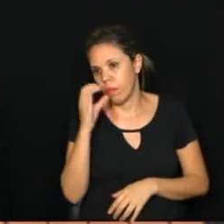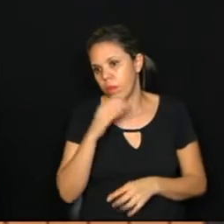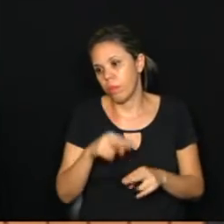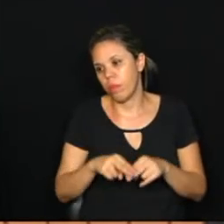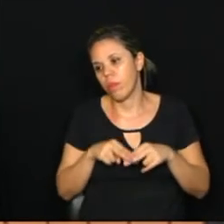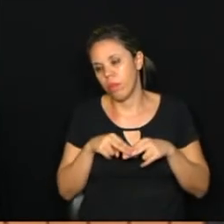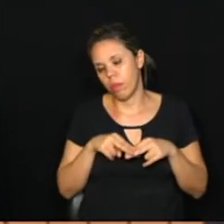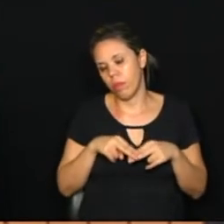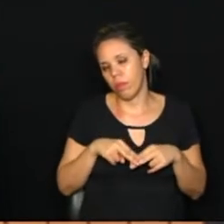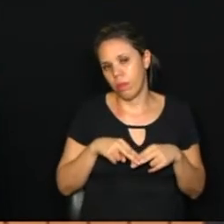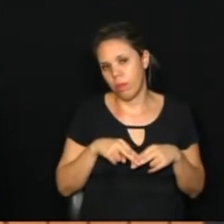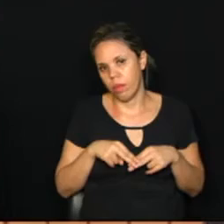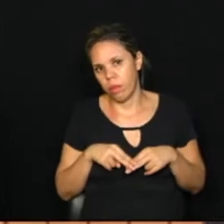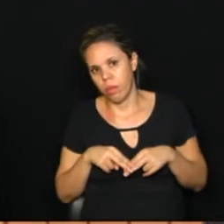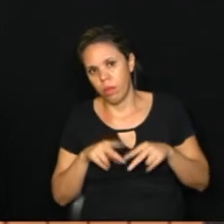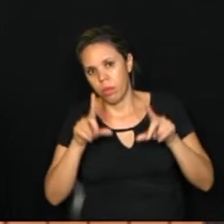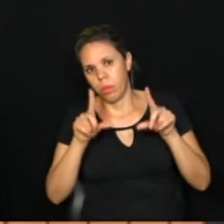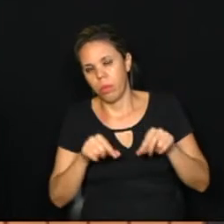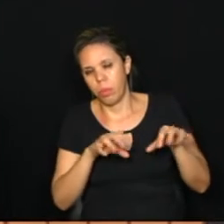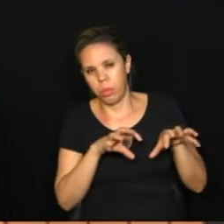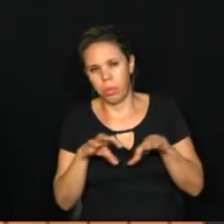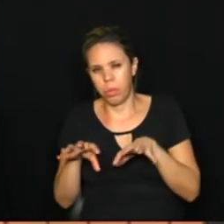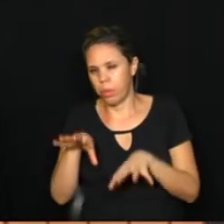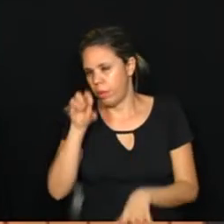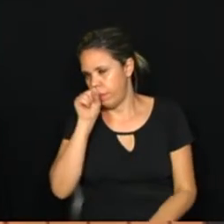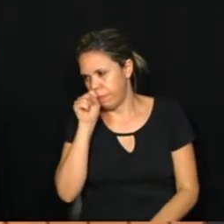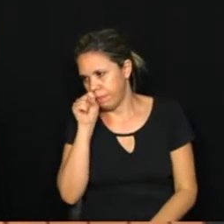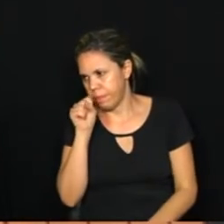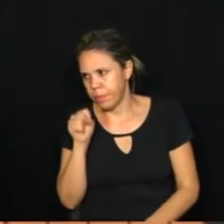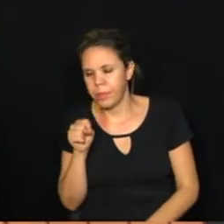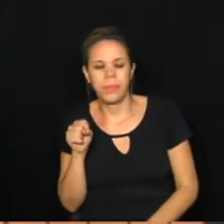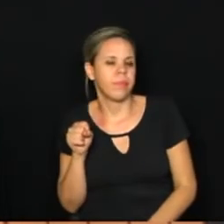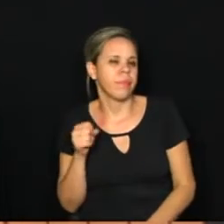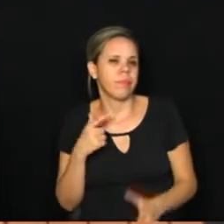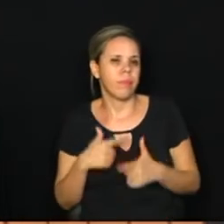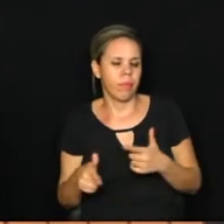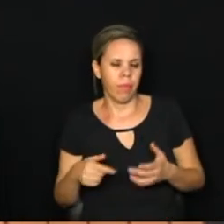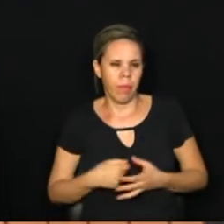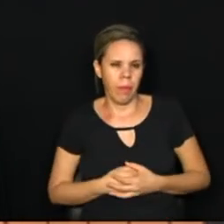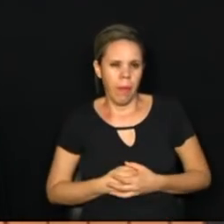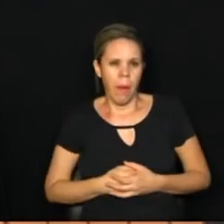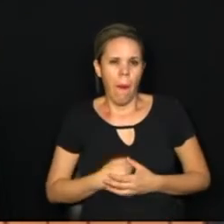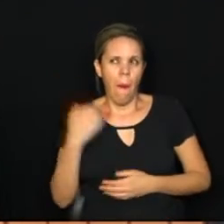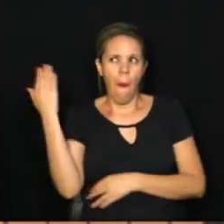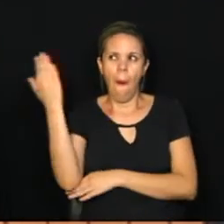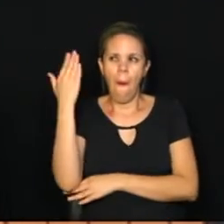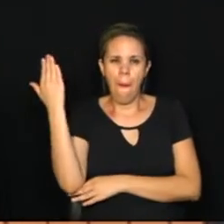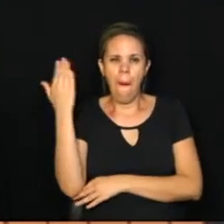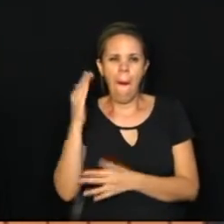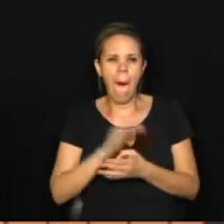conta da baixa umidade relativa do ar, enfim, das condições climáticas, né?